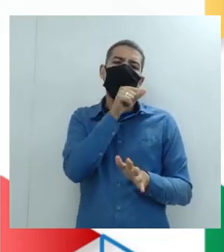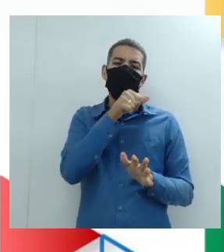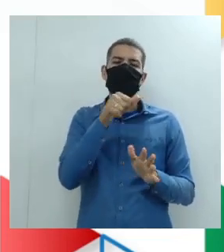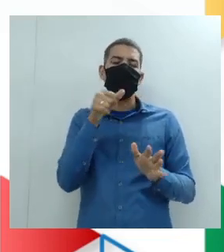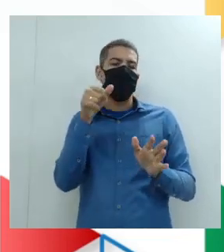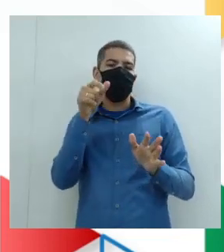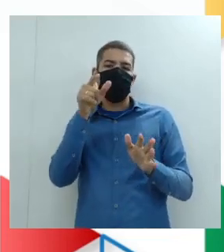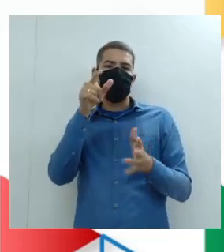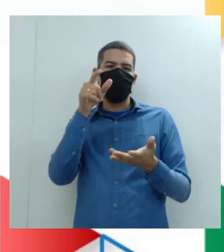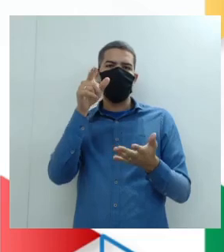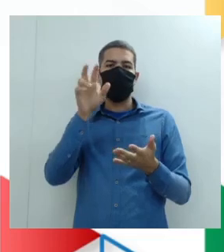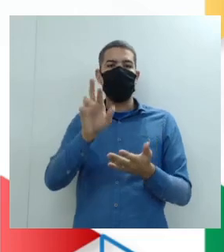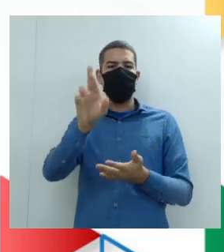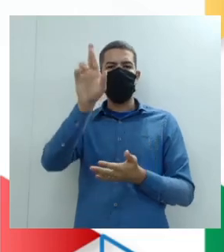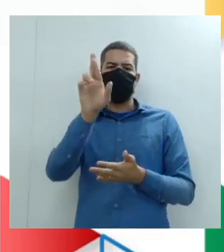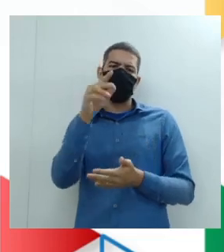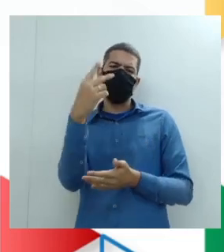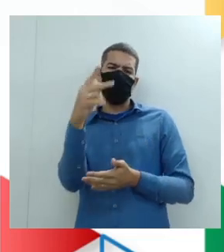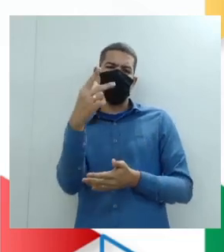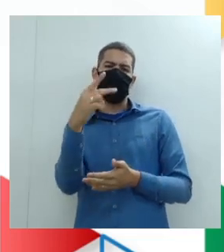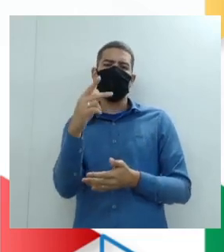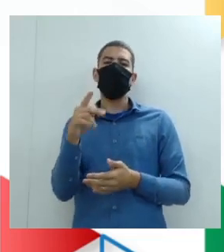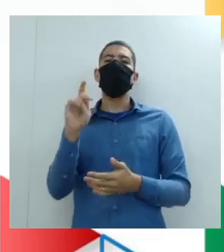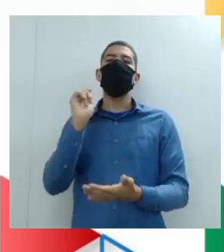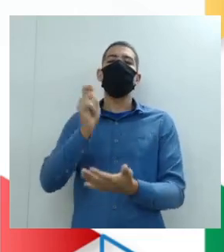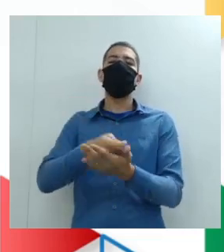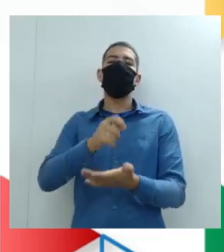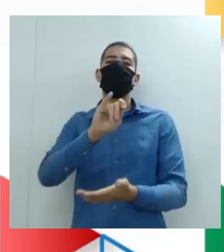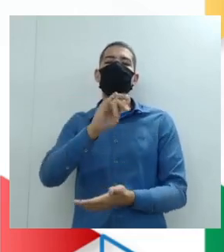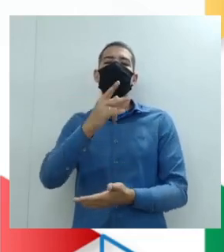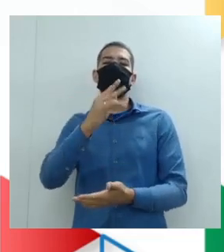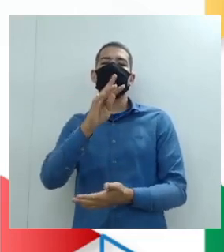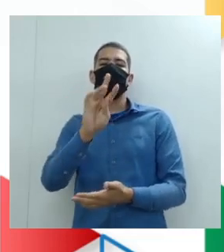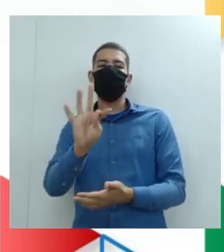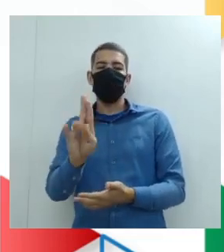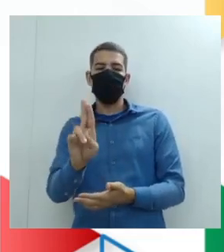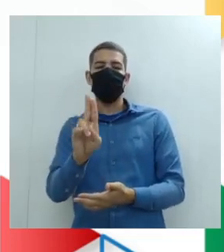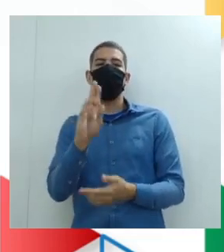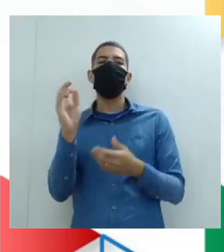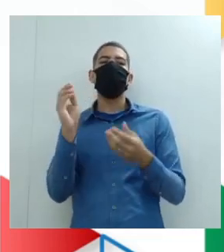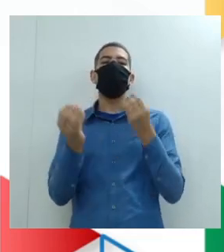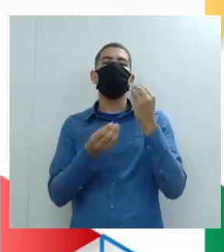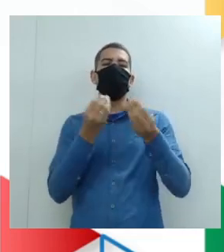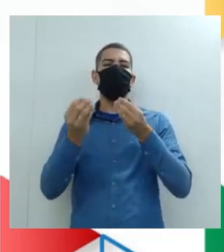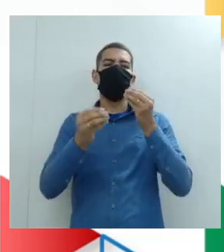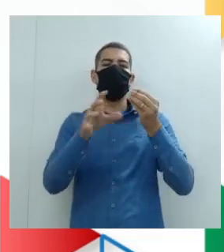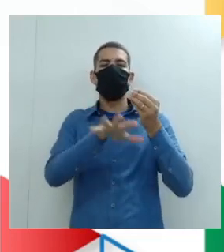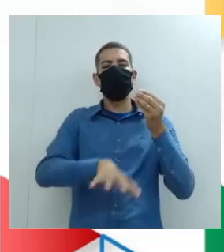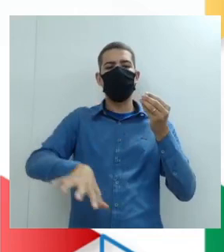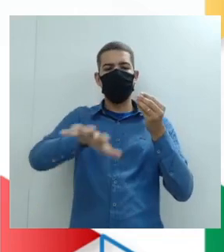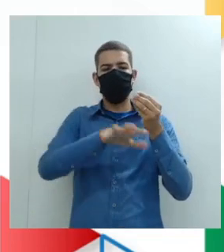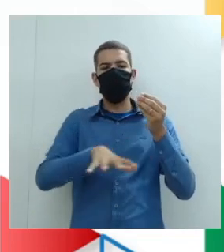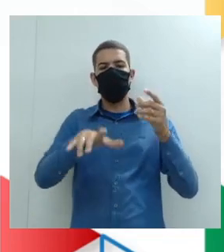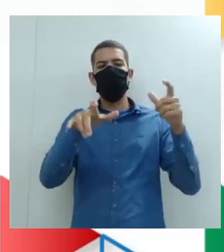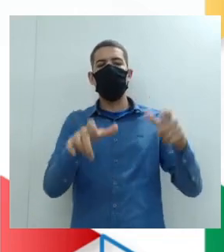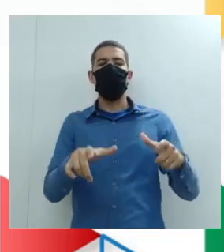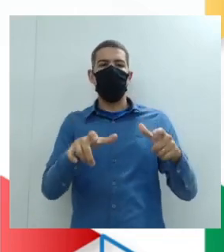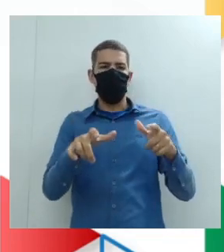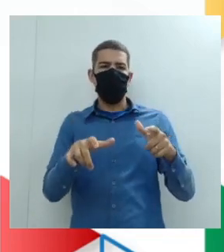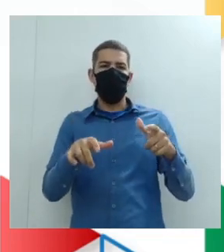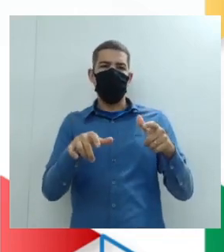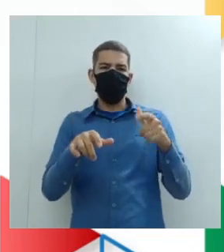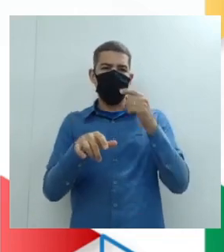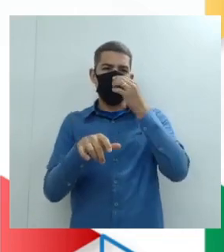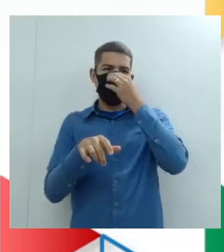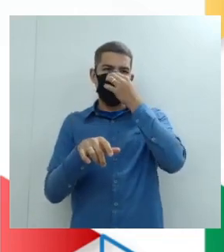mãe, ao seu responsável, quanto que ele paga de IPTU em relação à área, né, do terreno que